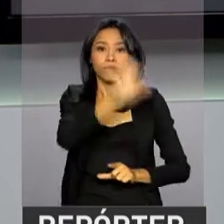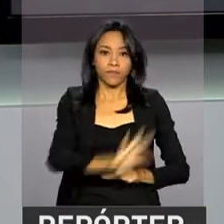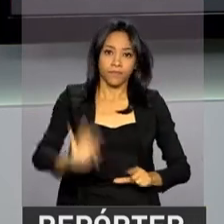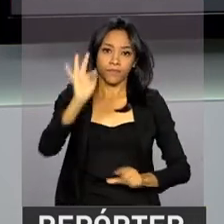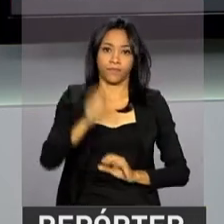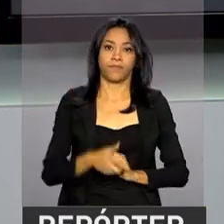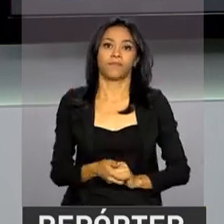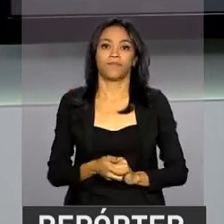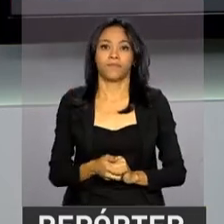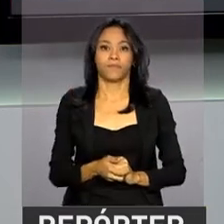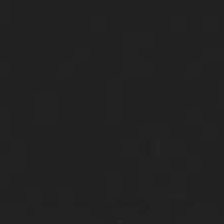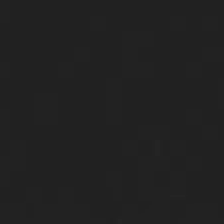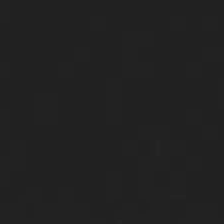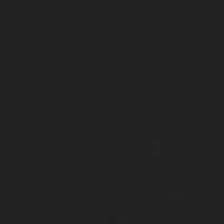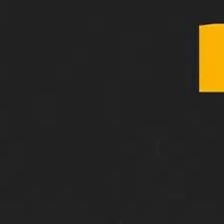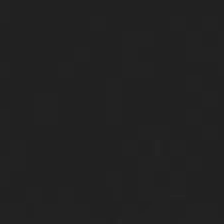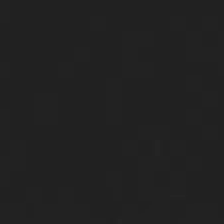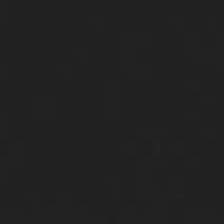federal